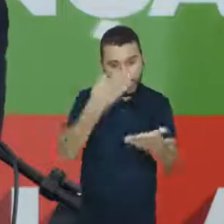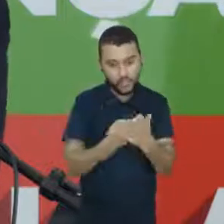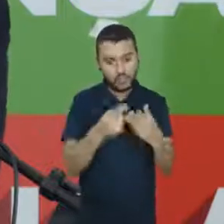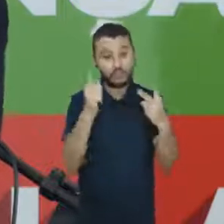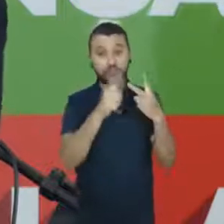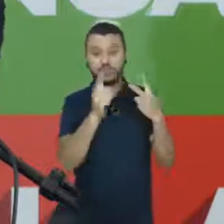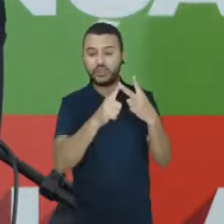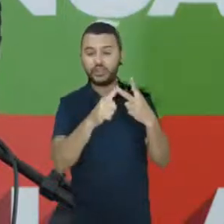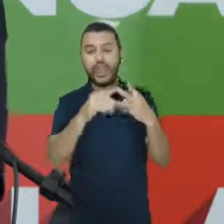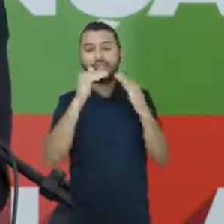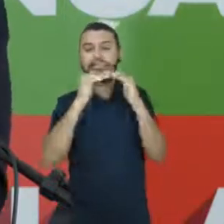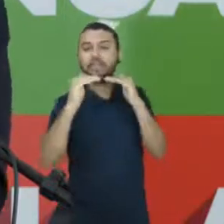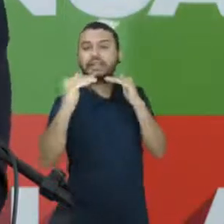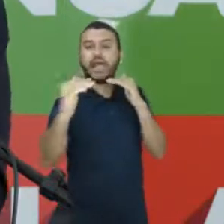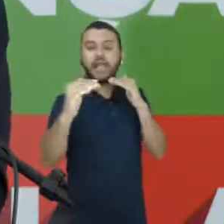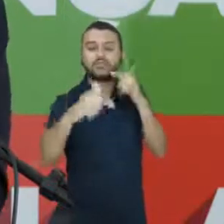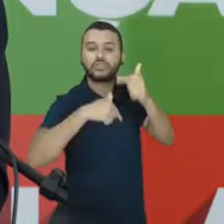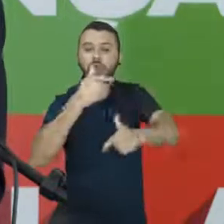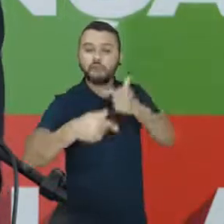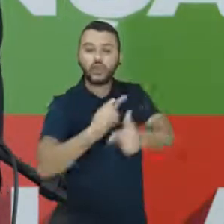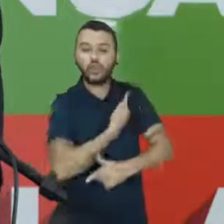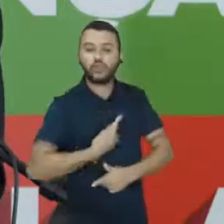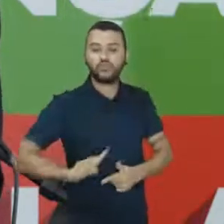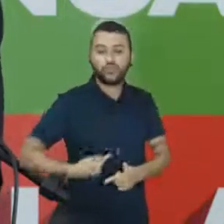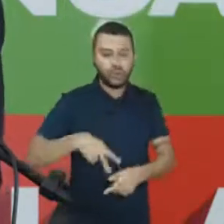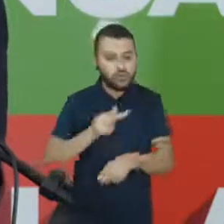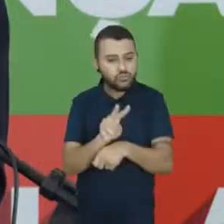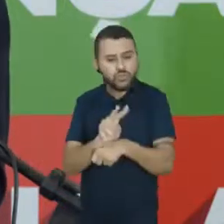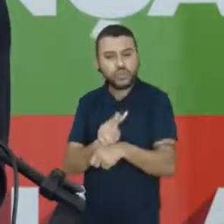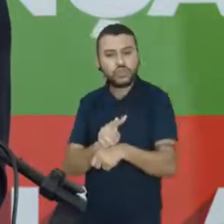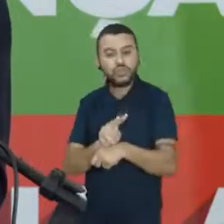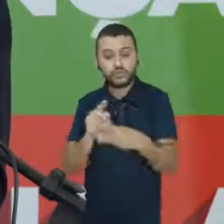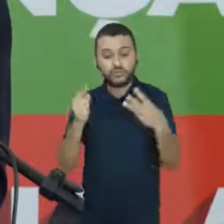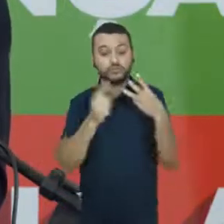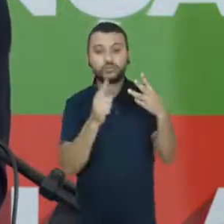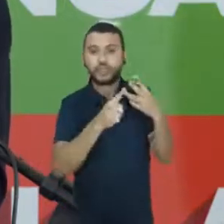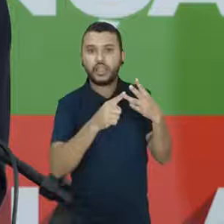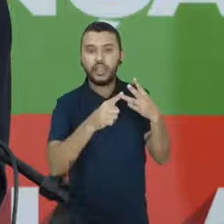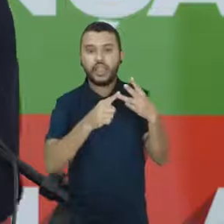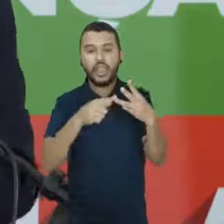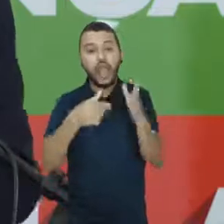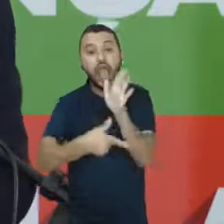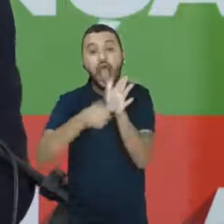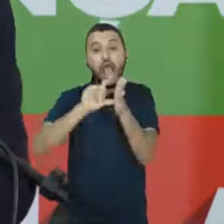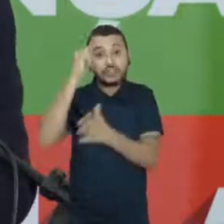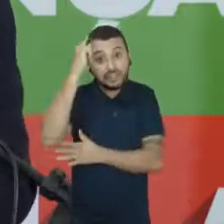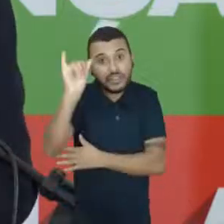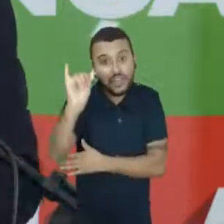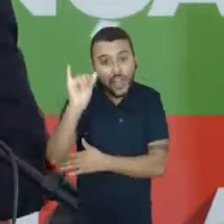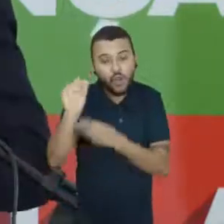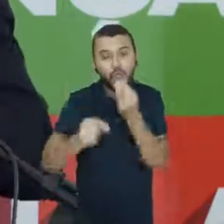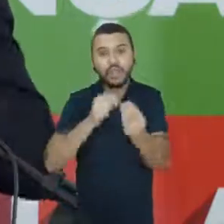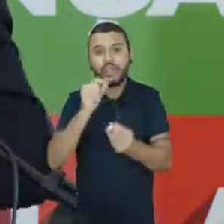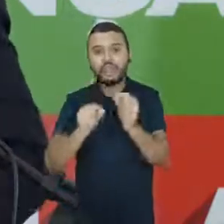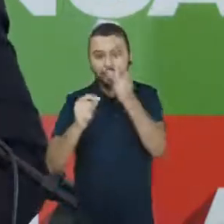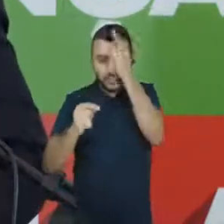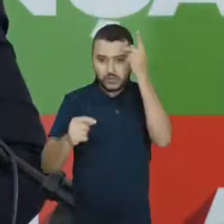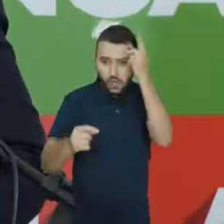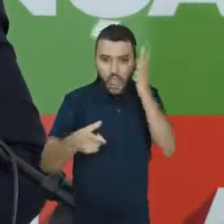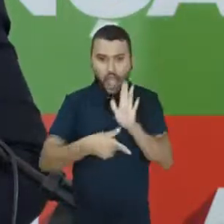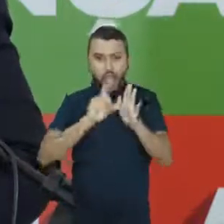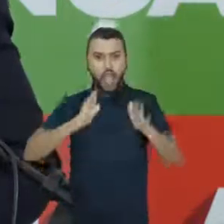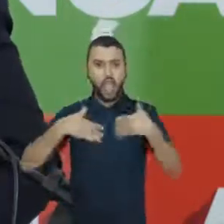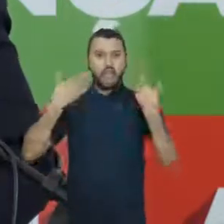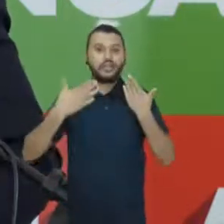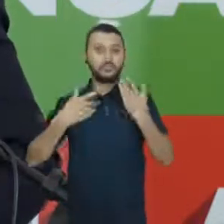estabilidade, que o governo tem que garantir. Terceiro, previsibilidade, para as pessoas não se pegar de surpresa. Com essas três